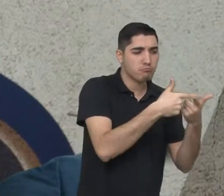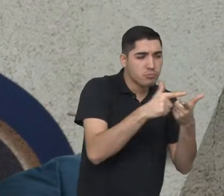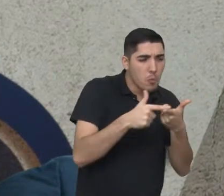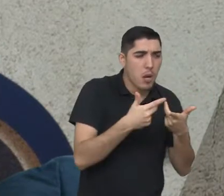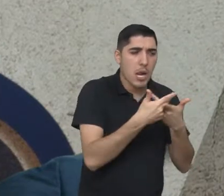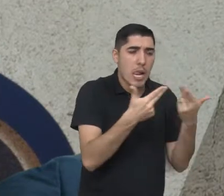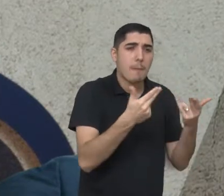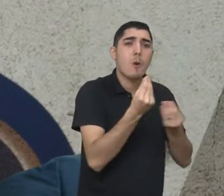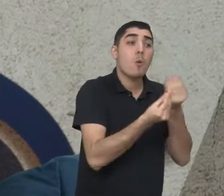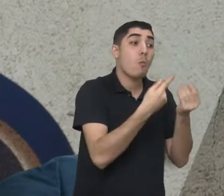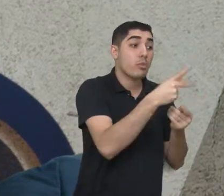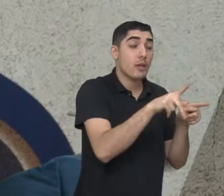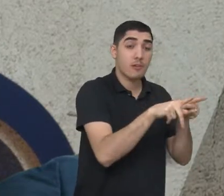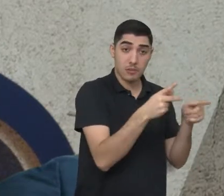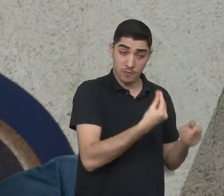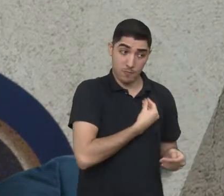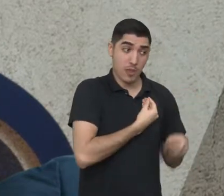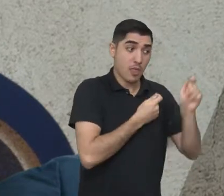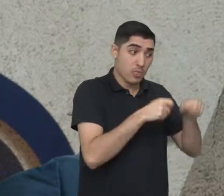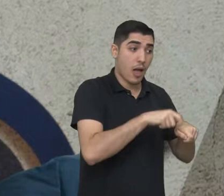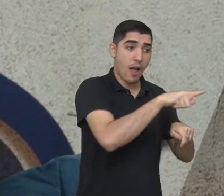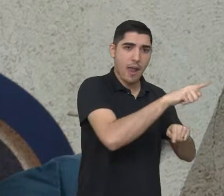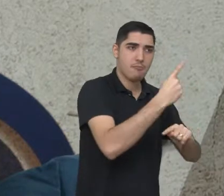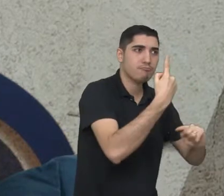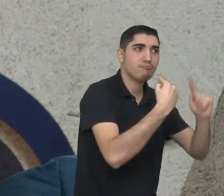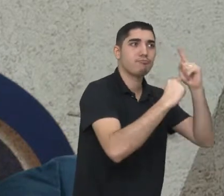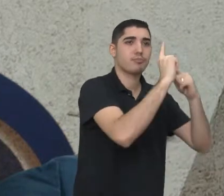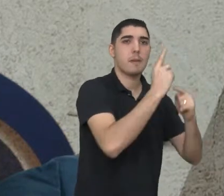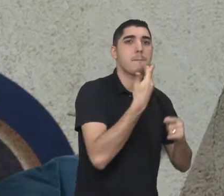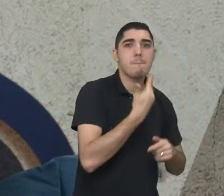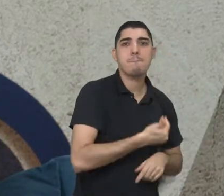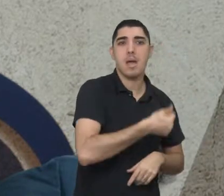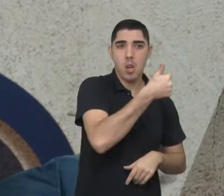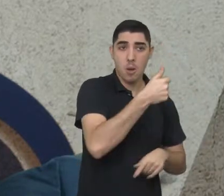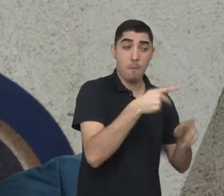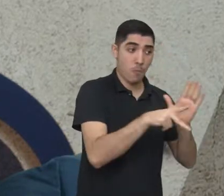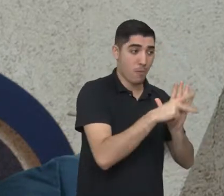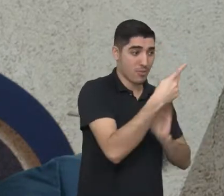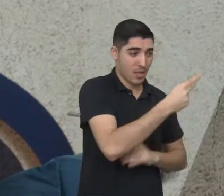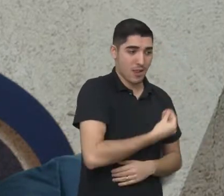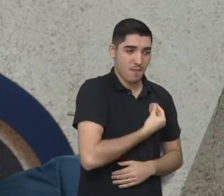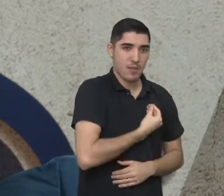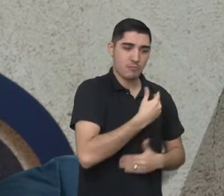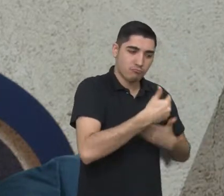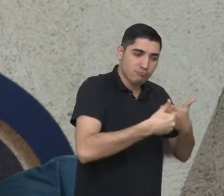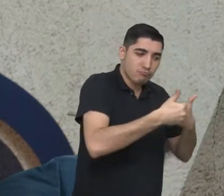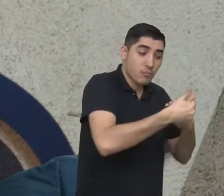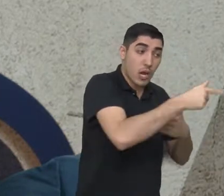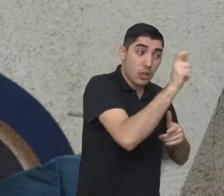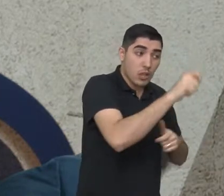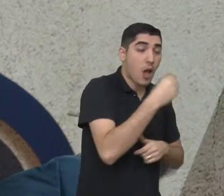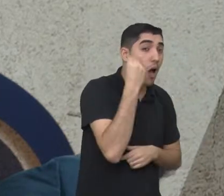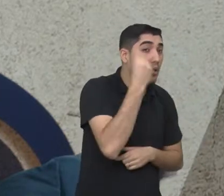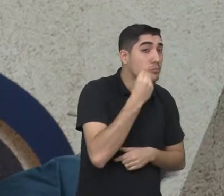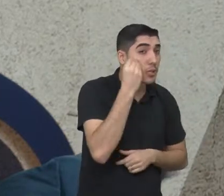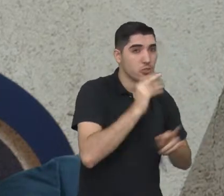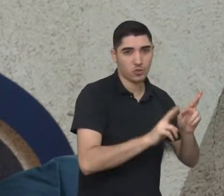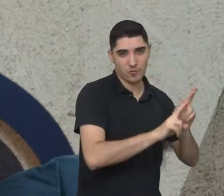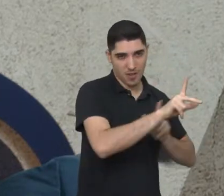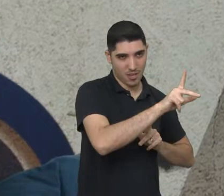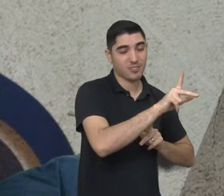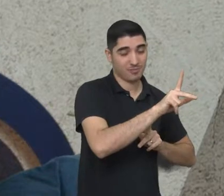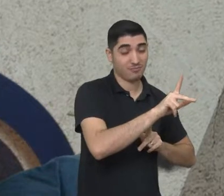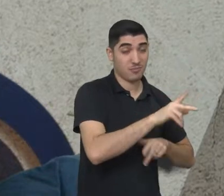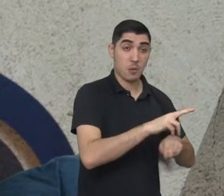que ele pode explorar, né? Novas formas para que ele possa usar no seu cotidiano e ter uma experiência diferente de